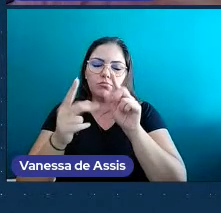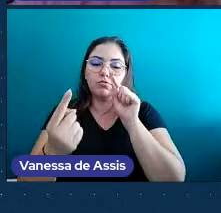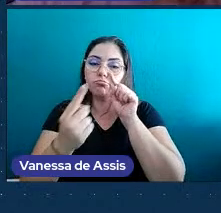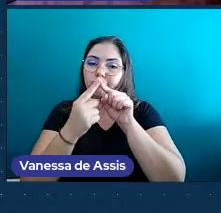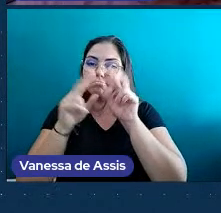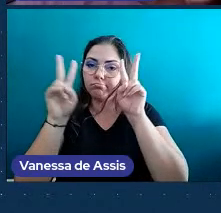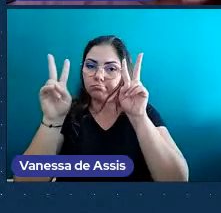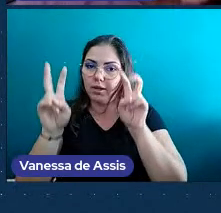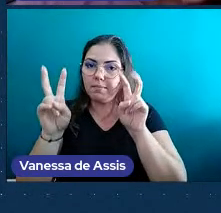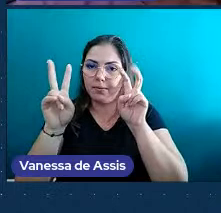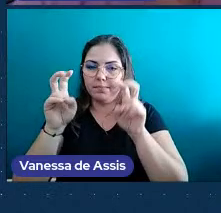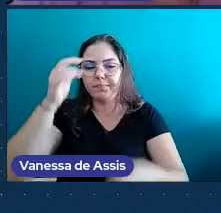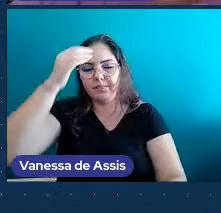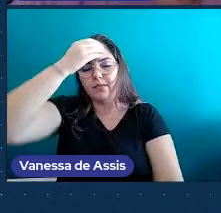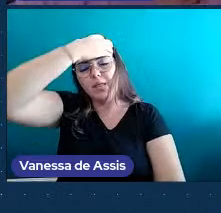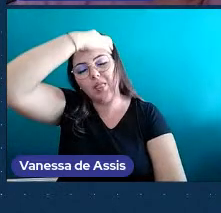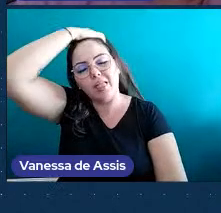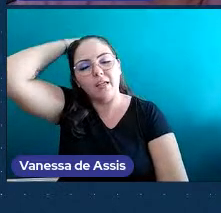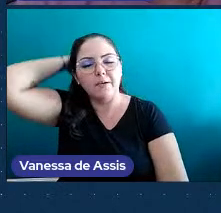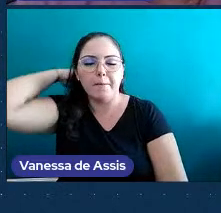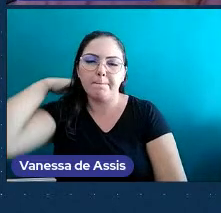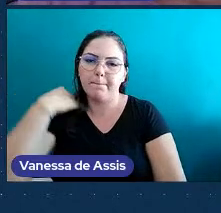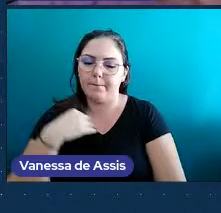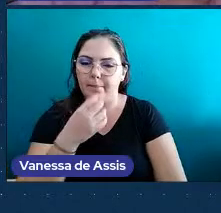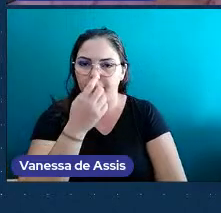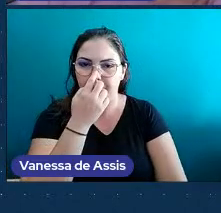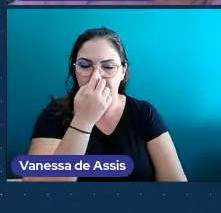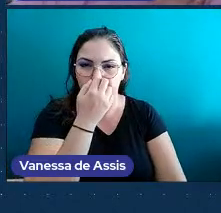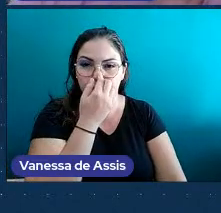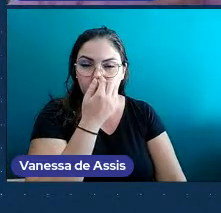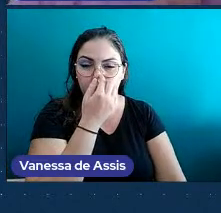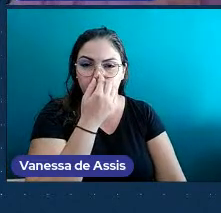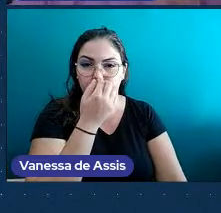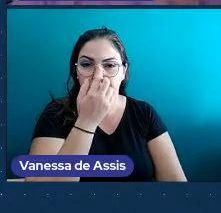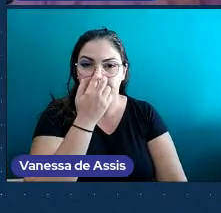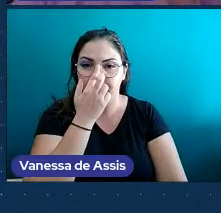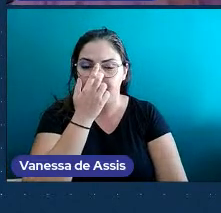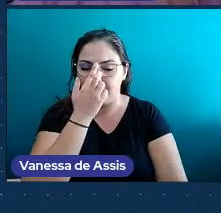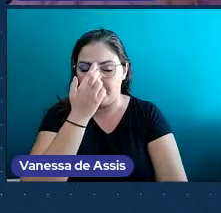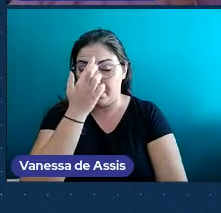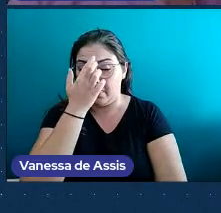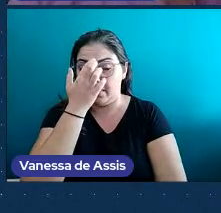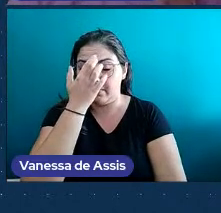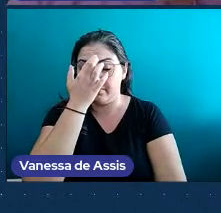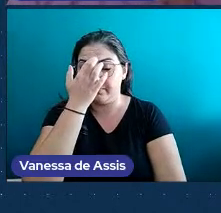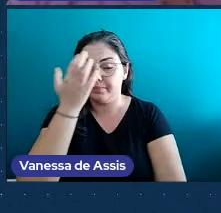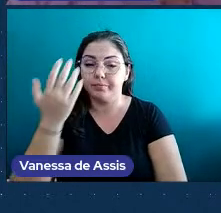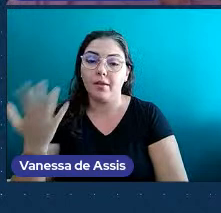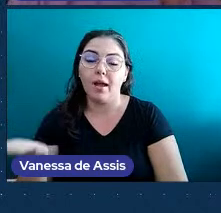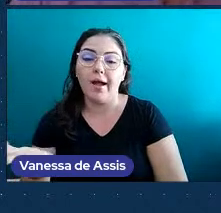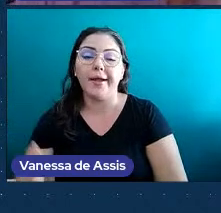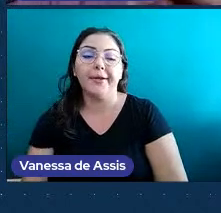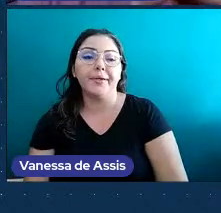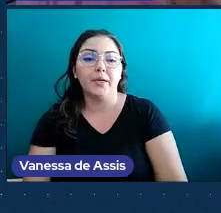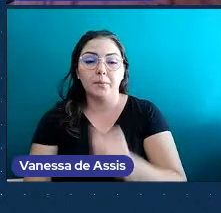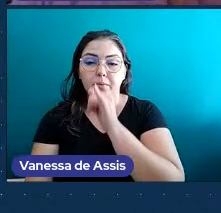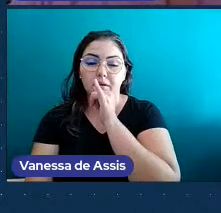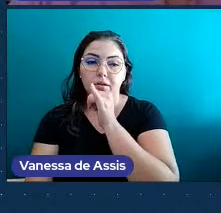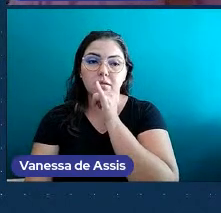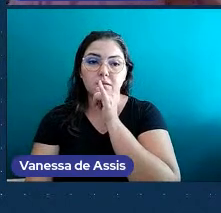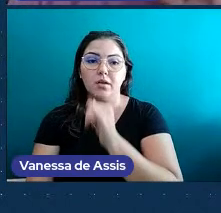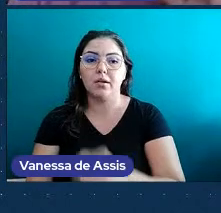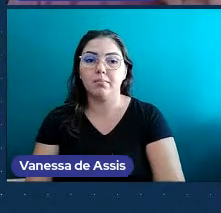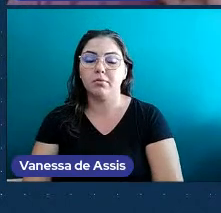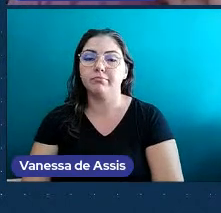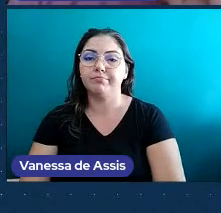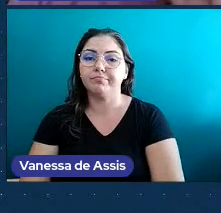esse é um passo importante. E, geralmente, aqui nasce a pergunta, porque se eu dissesse assim, eu vou estudar a violência escolar no